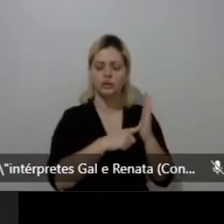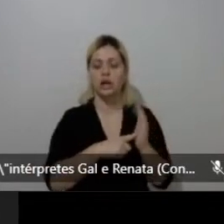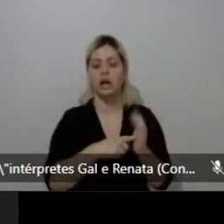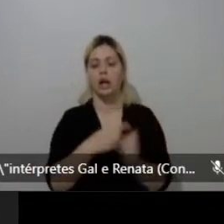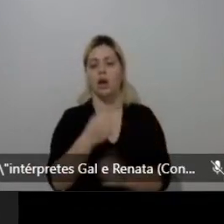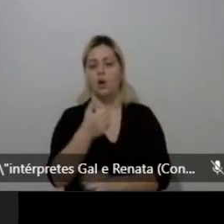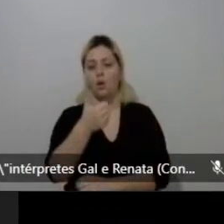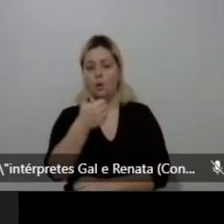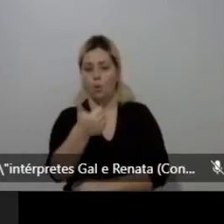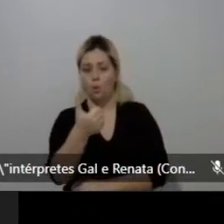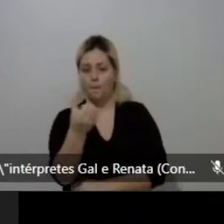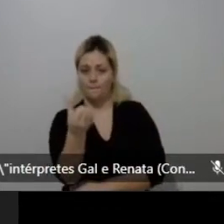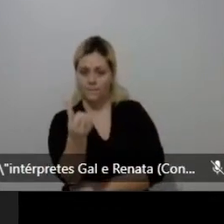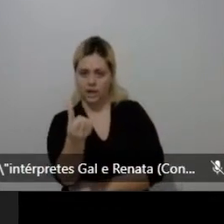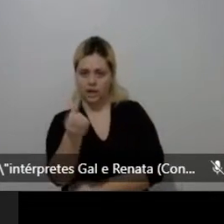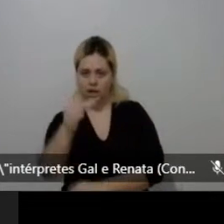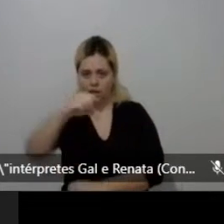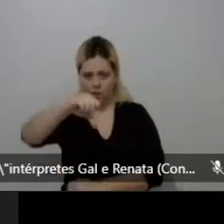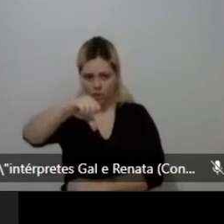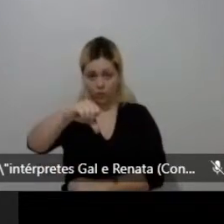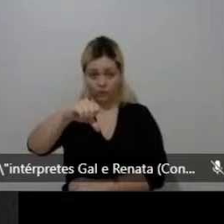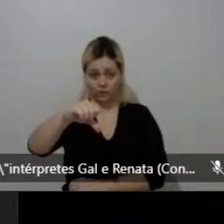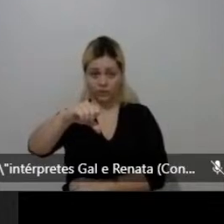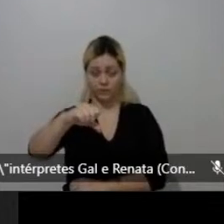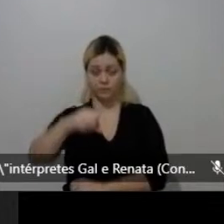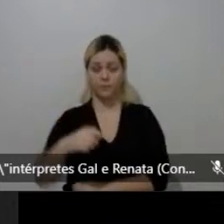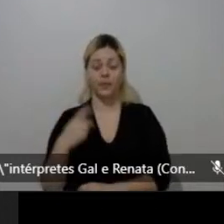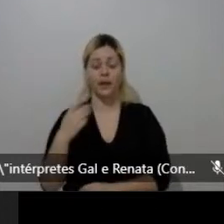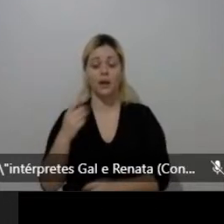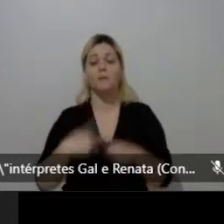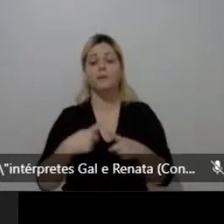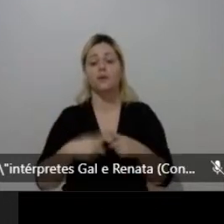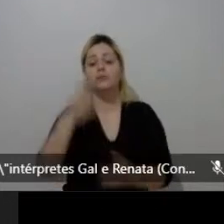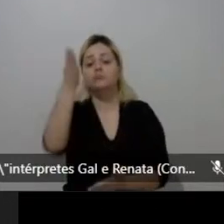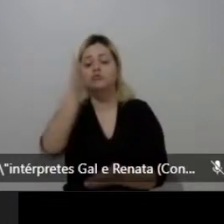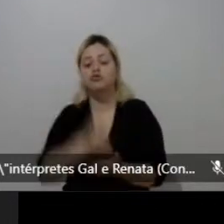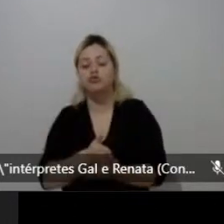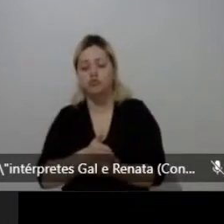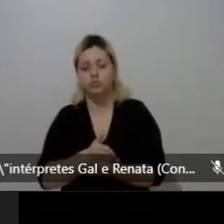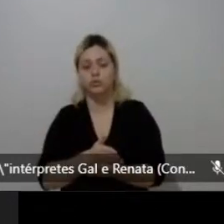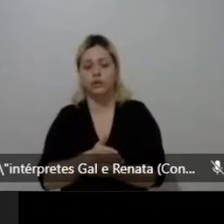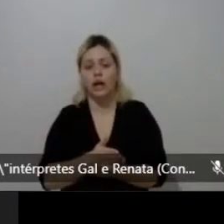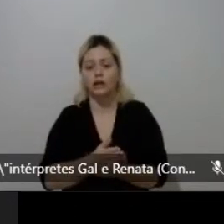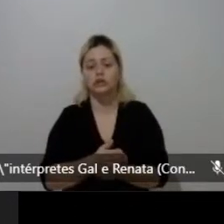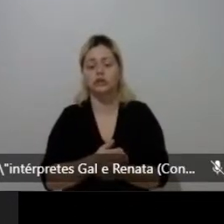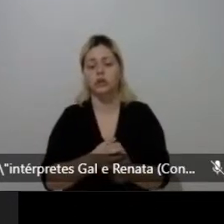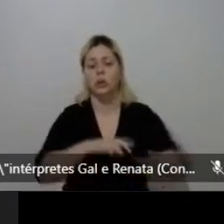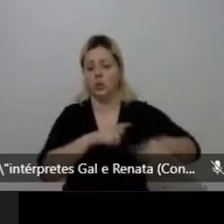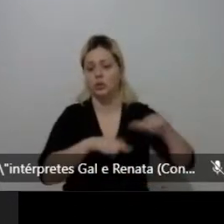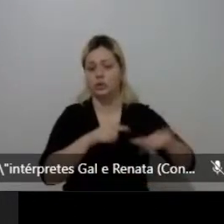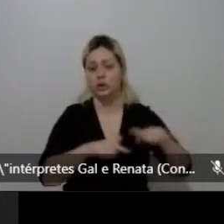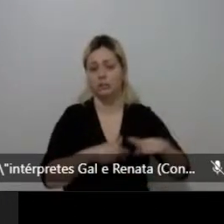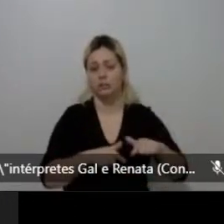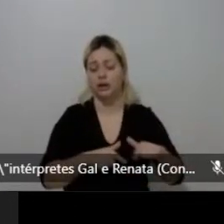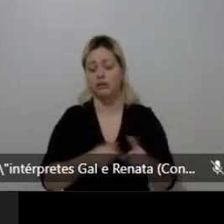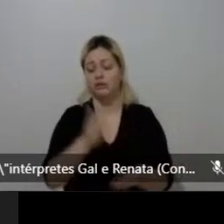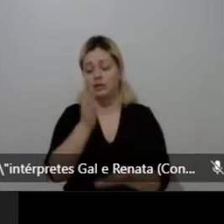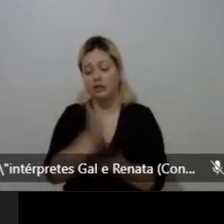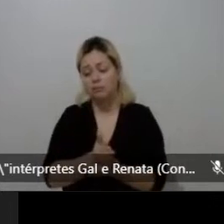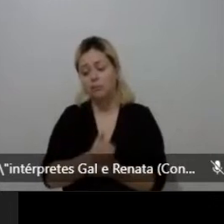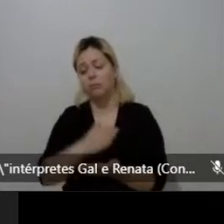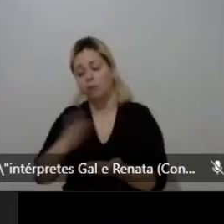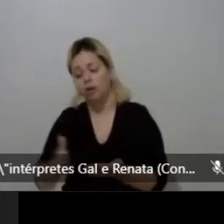169 da OIT, ou seja, deixe de fazer parte dessa Convenção 169, porque parte do nosso Congresso